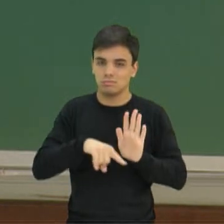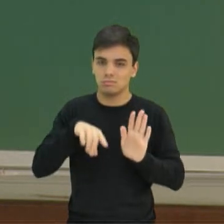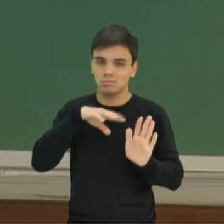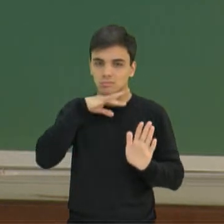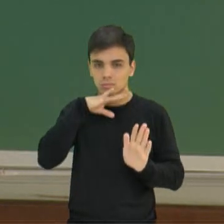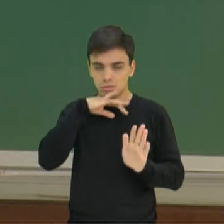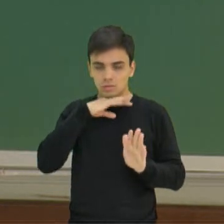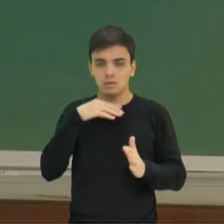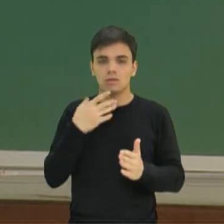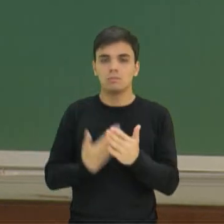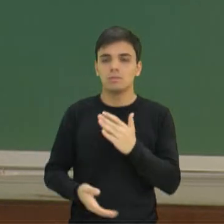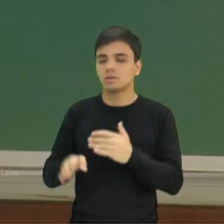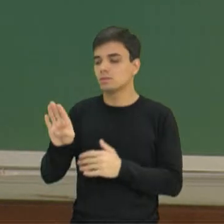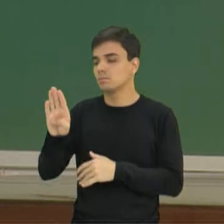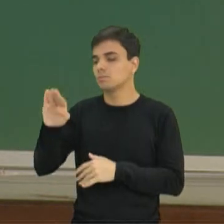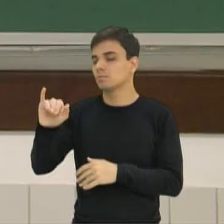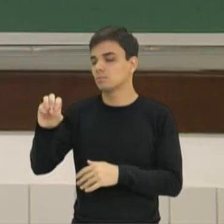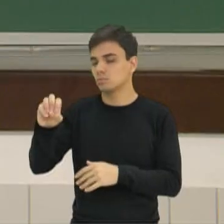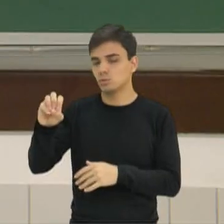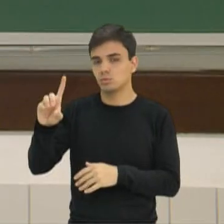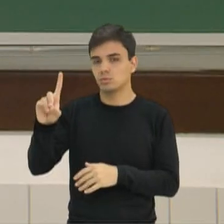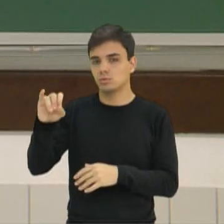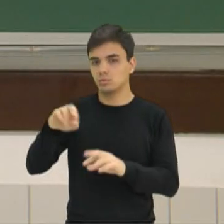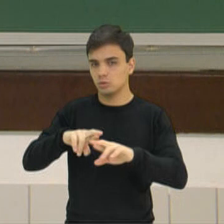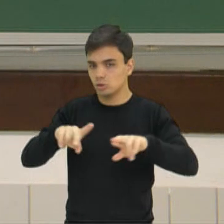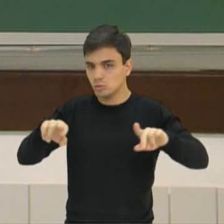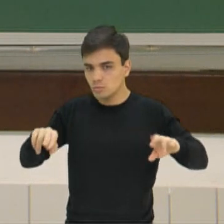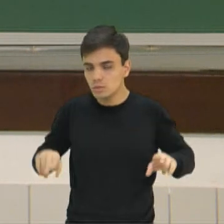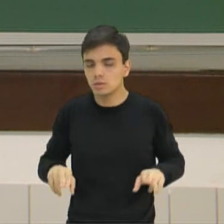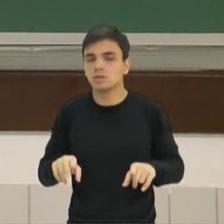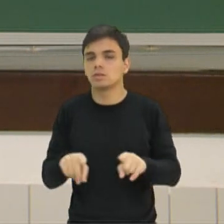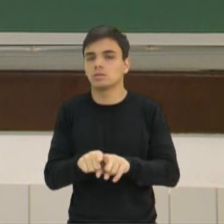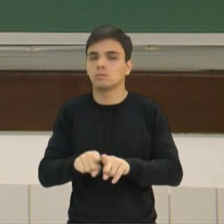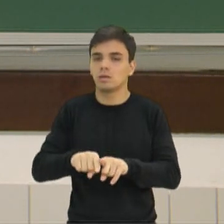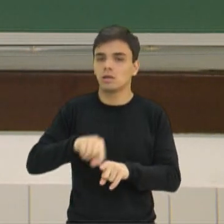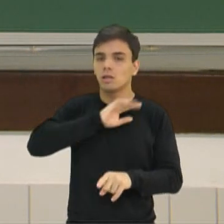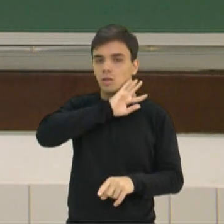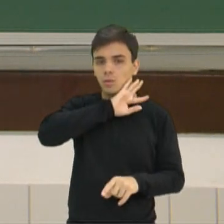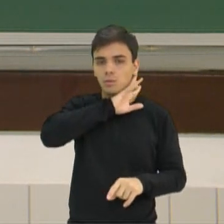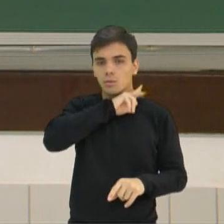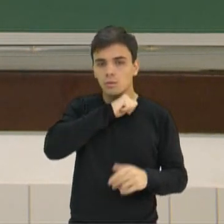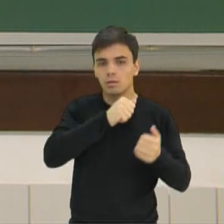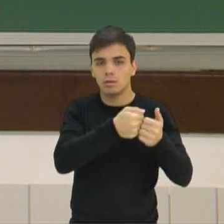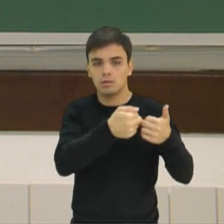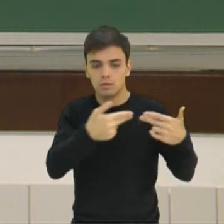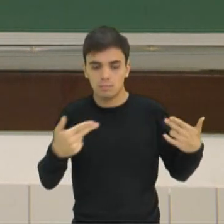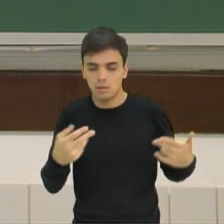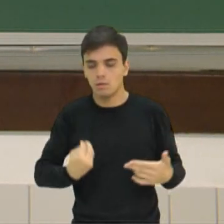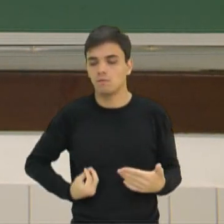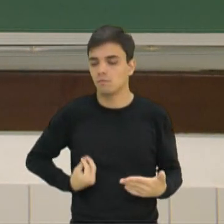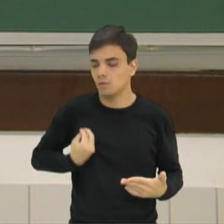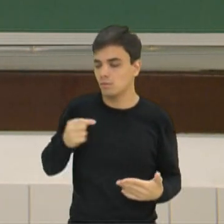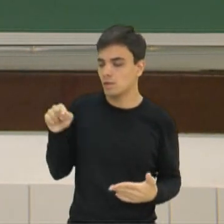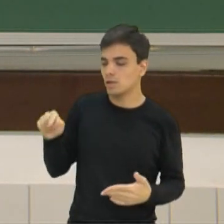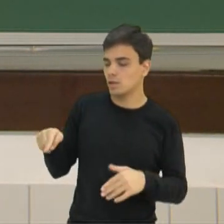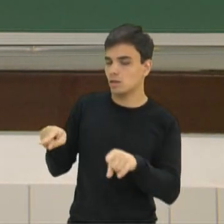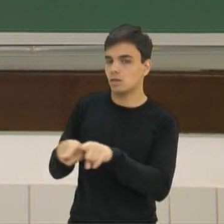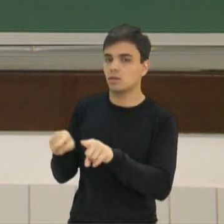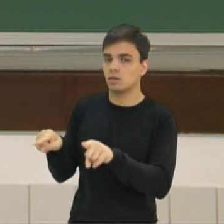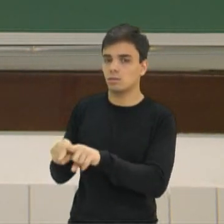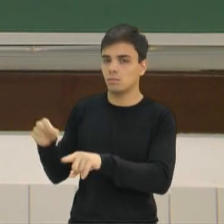Perde-se a biodiversidade, porque os animais que vivem ali, as plantas que estão naquela área vão ser totalmente destruídas